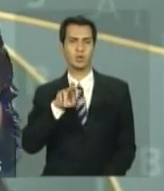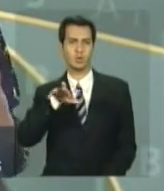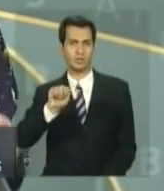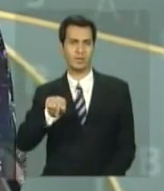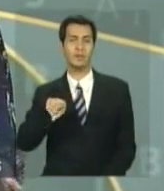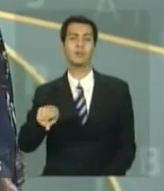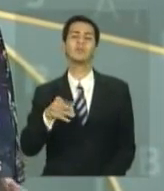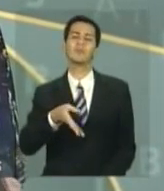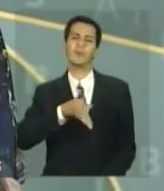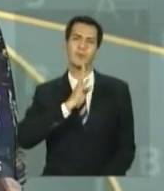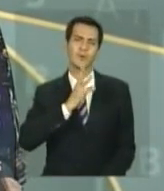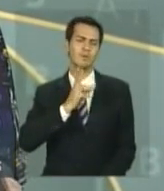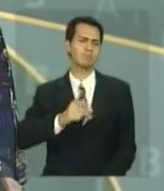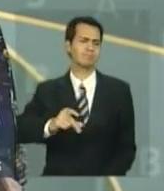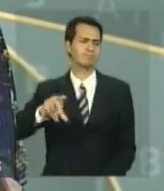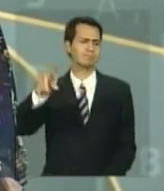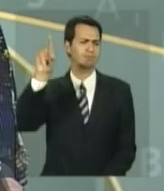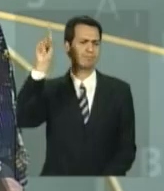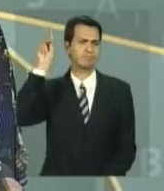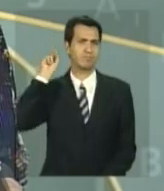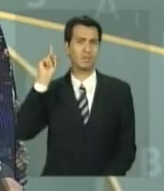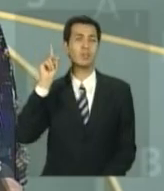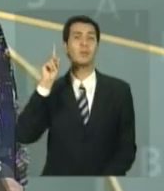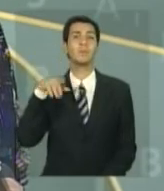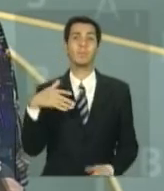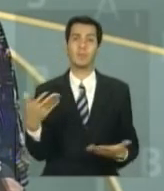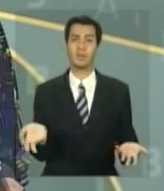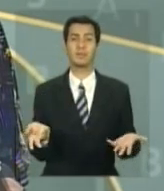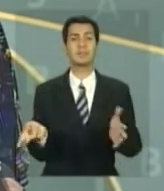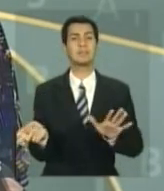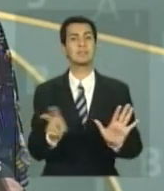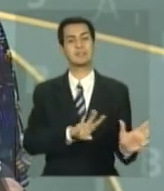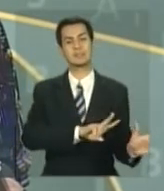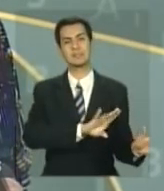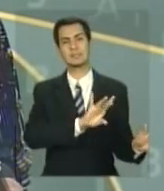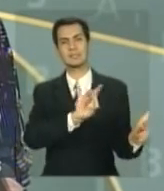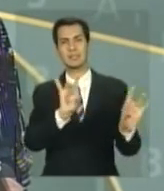longo dessa semana, muitas vezes eu vi uma discussão a respeito de